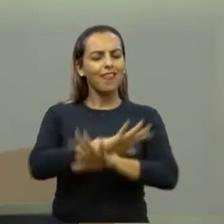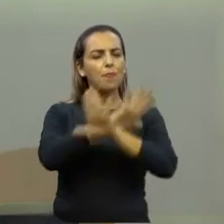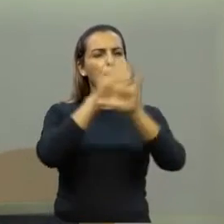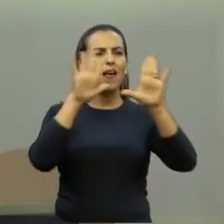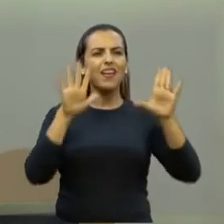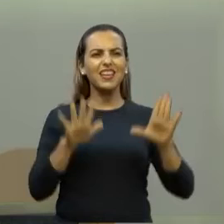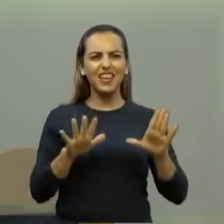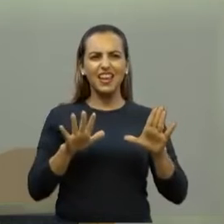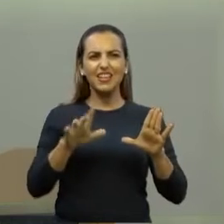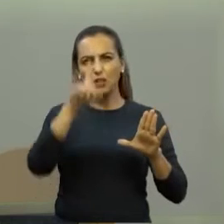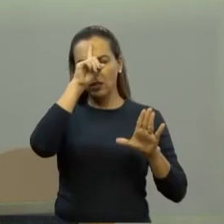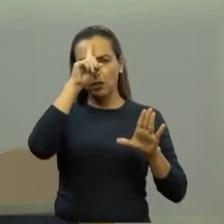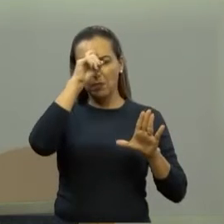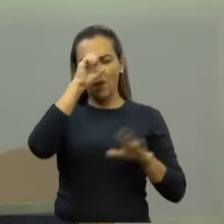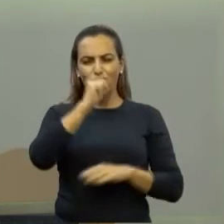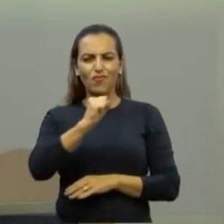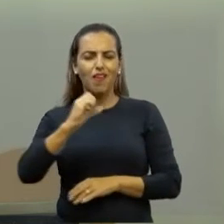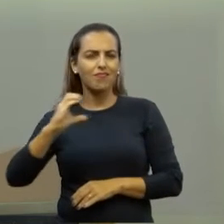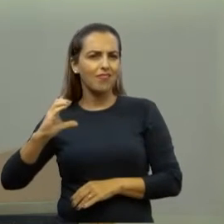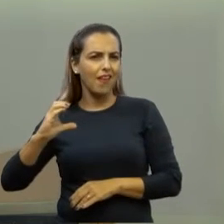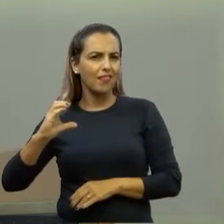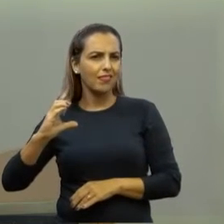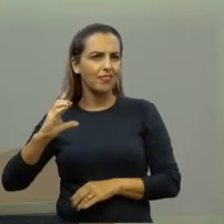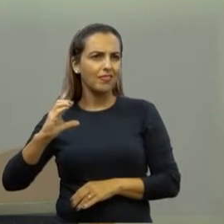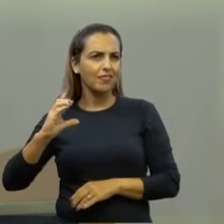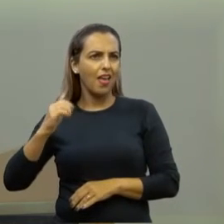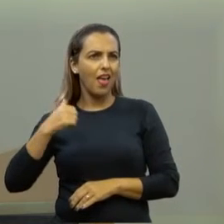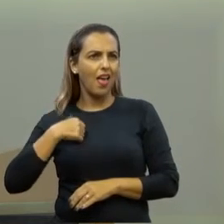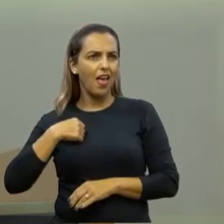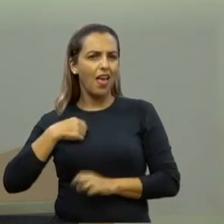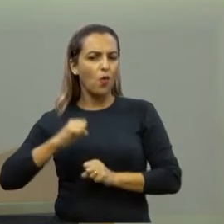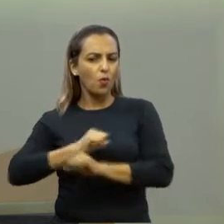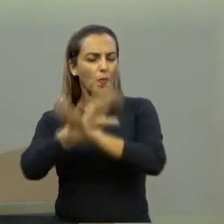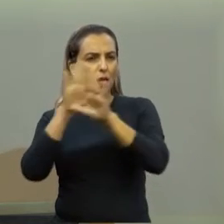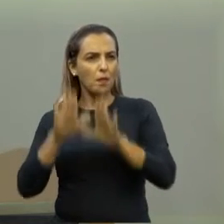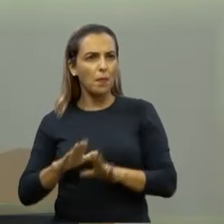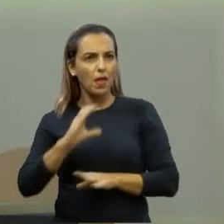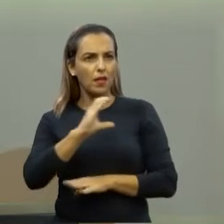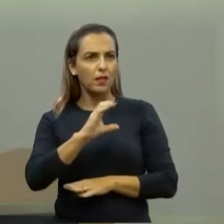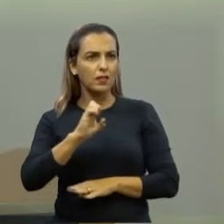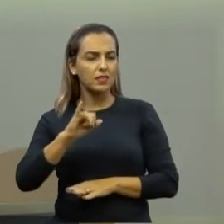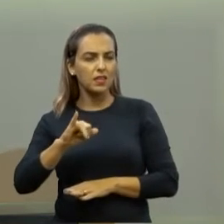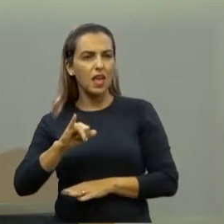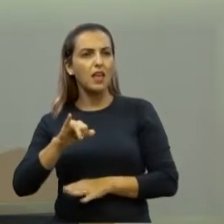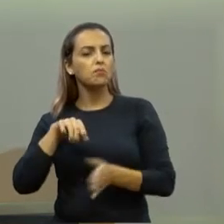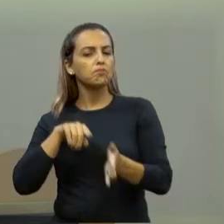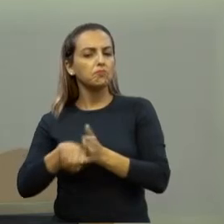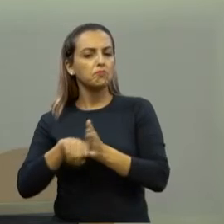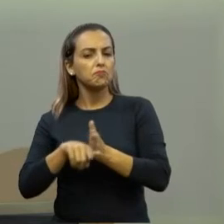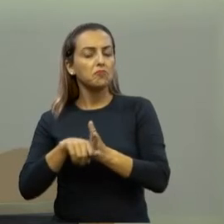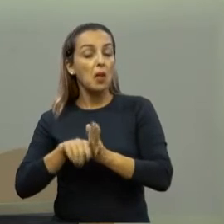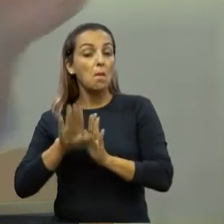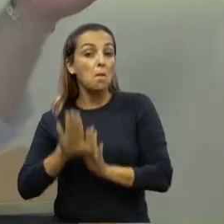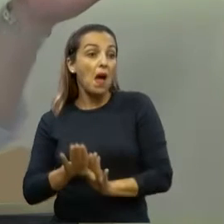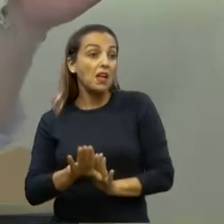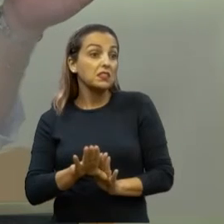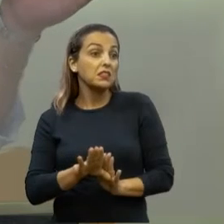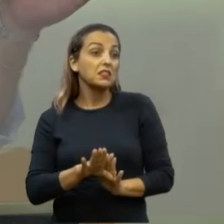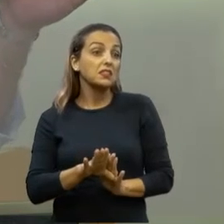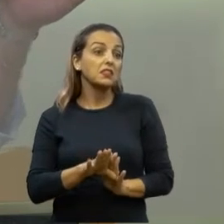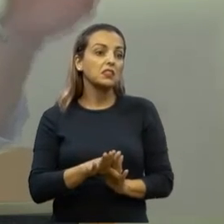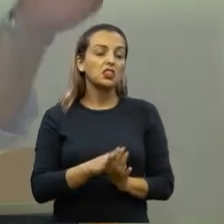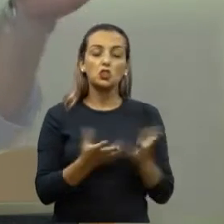transparência em Santa Casa eu quis tanto a transparência nascer Garrido não deixaram ter